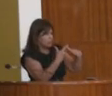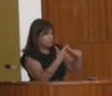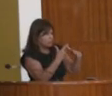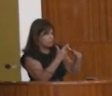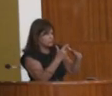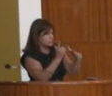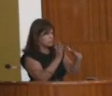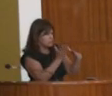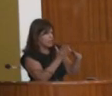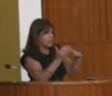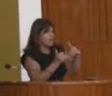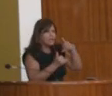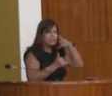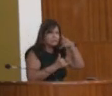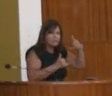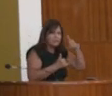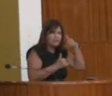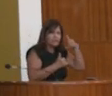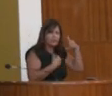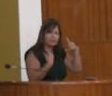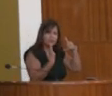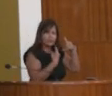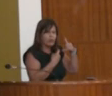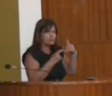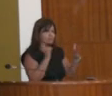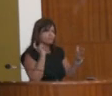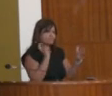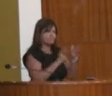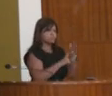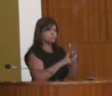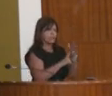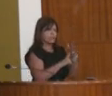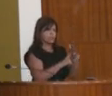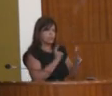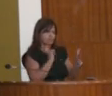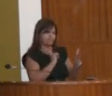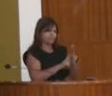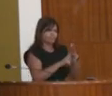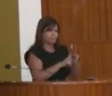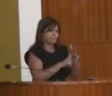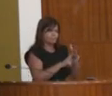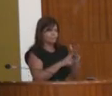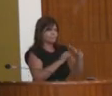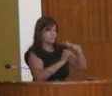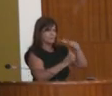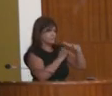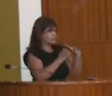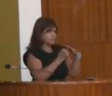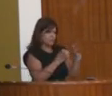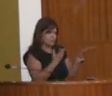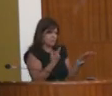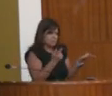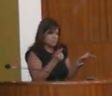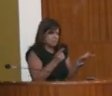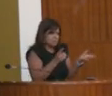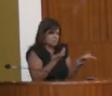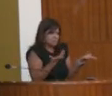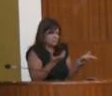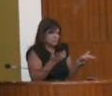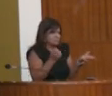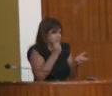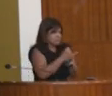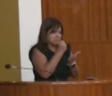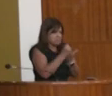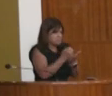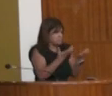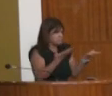um telefone ou um meio de denúncia que possa chegar nessas empresas que não cumprem? Aí cabe o deputado, se não existir, fazer um